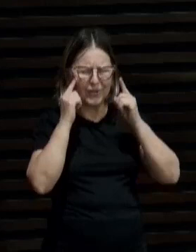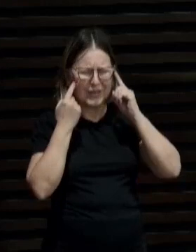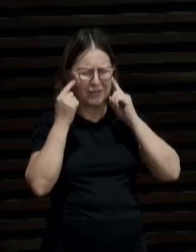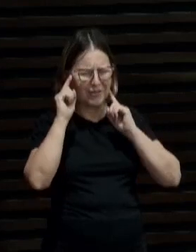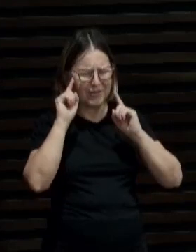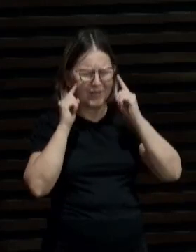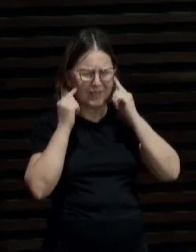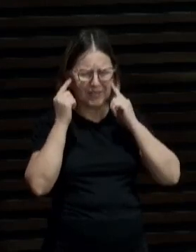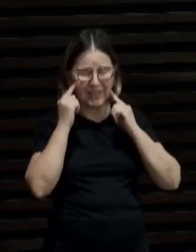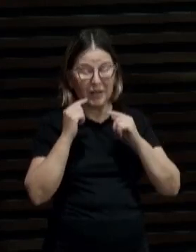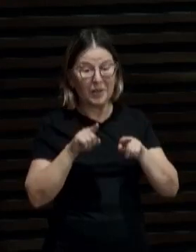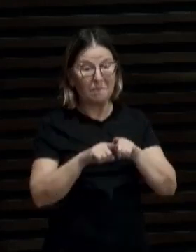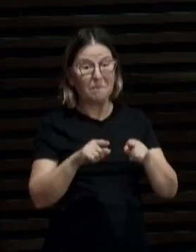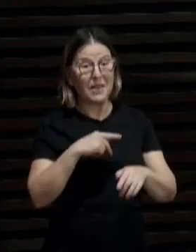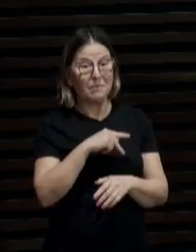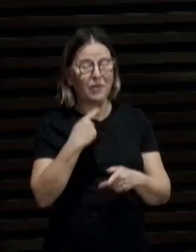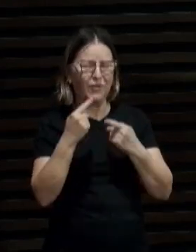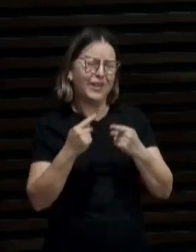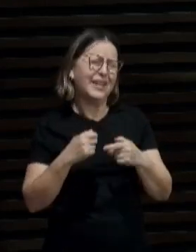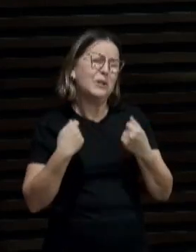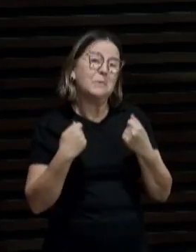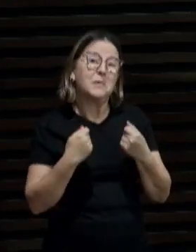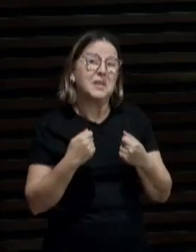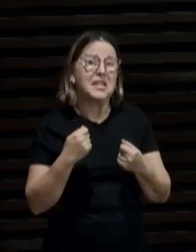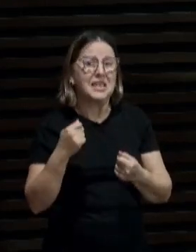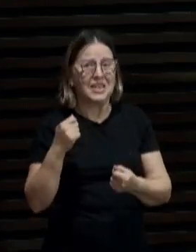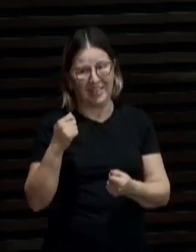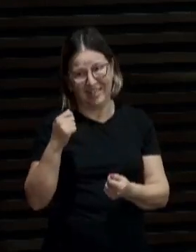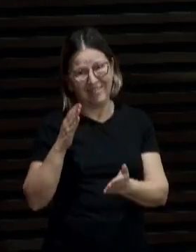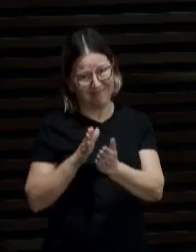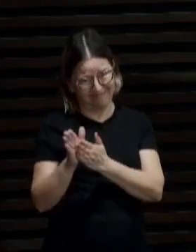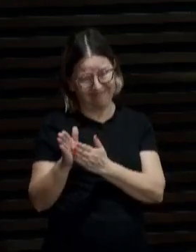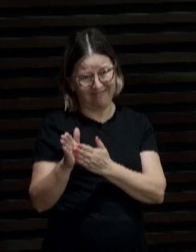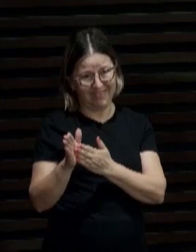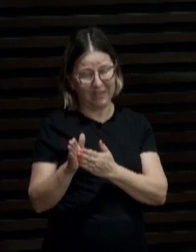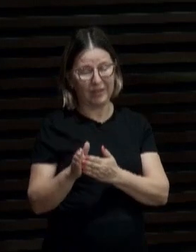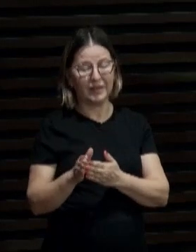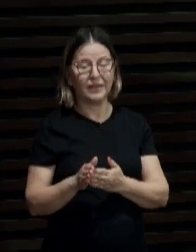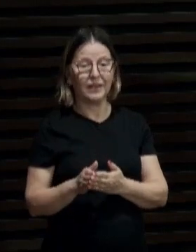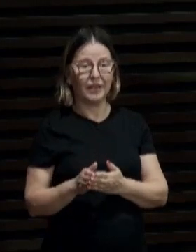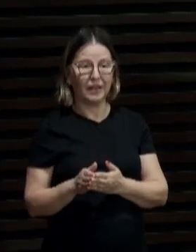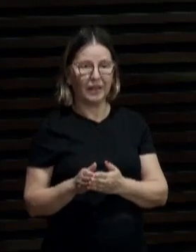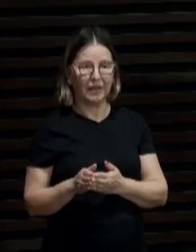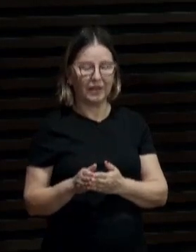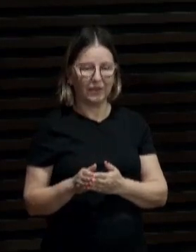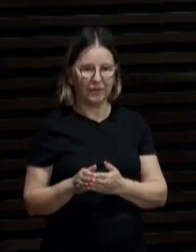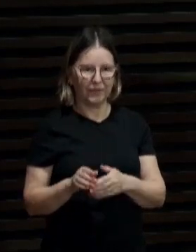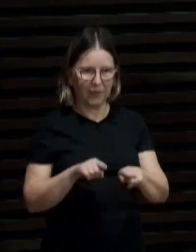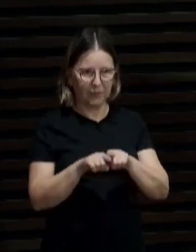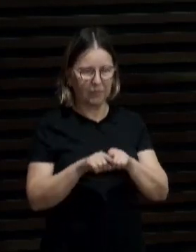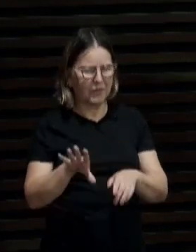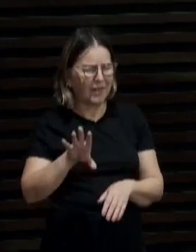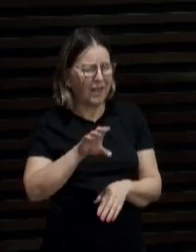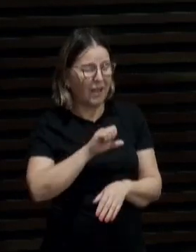ir. Não, tentaram, de tanto que eles amavam a esse maravilhoso irmão. É uma igreja extremamente amorosa para